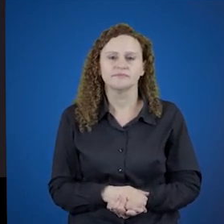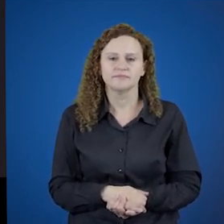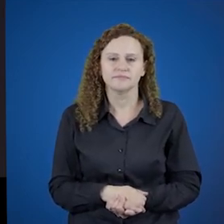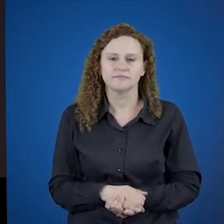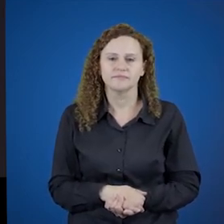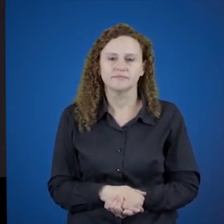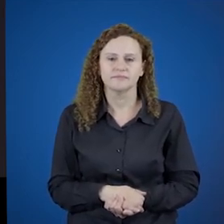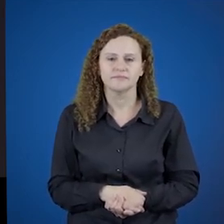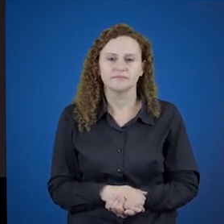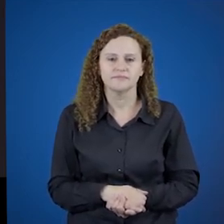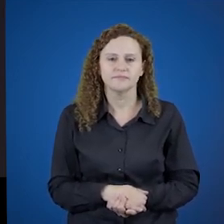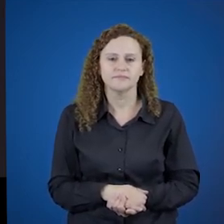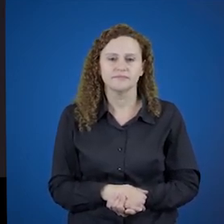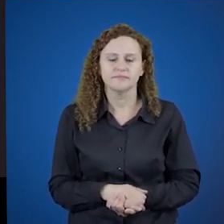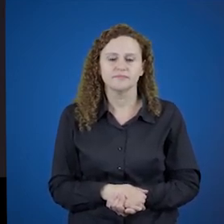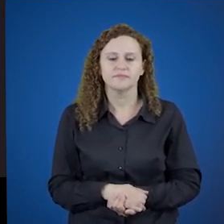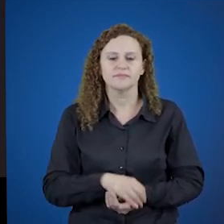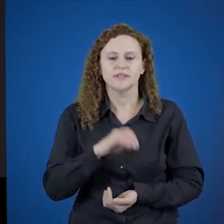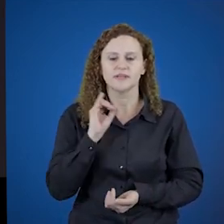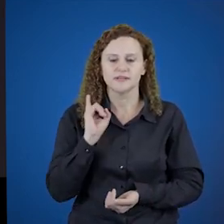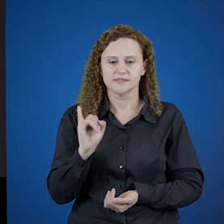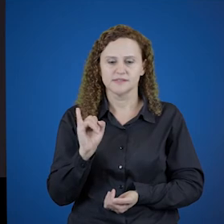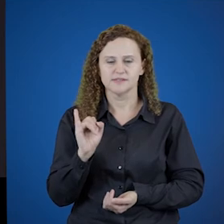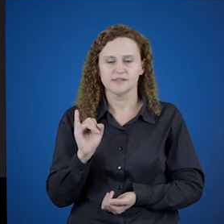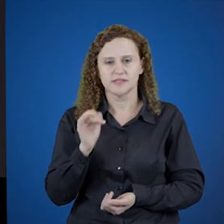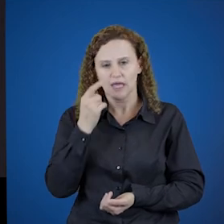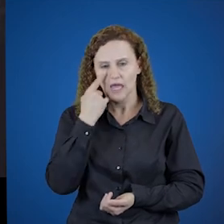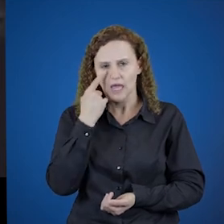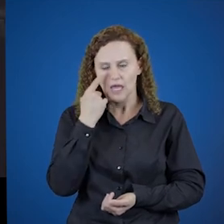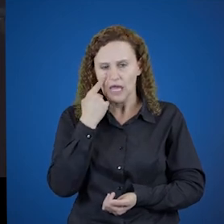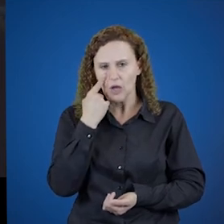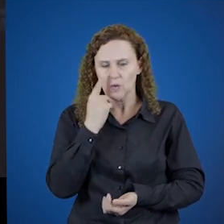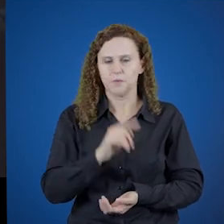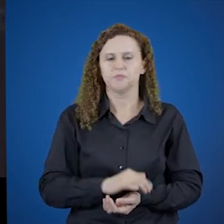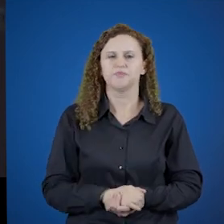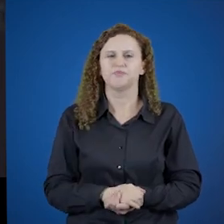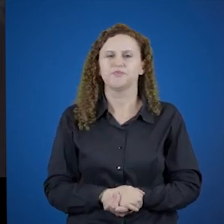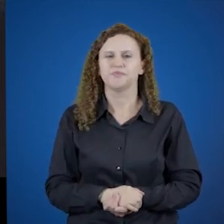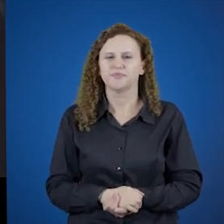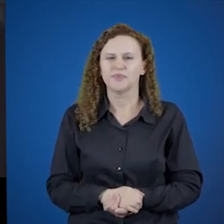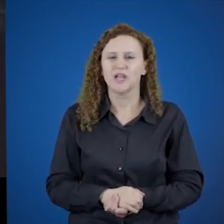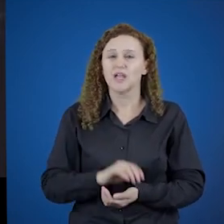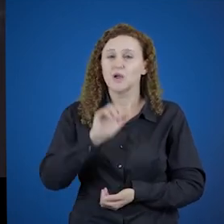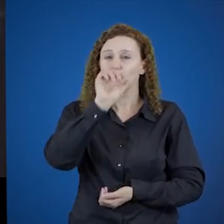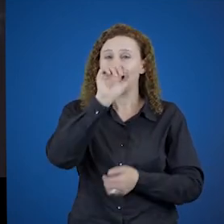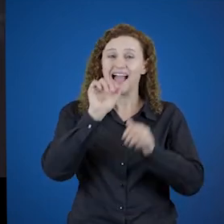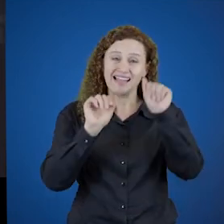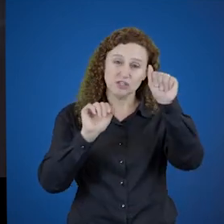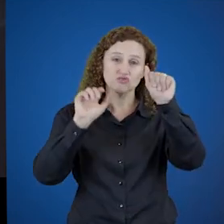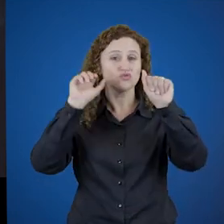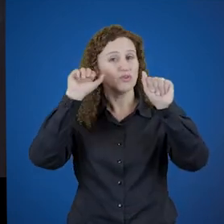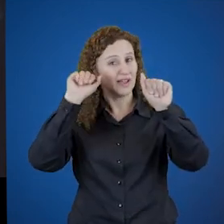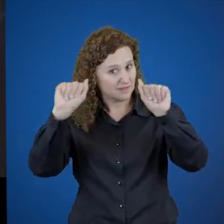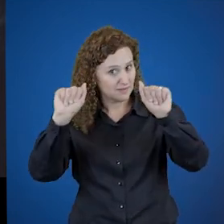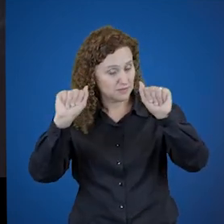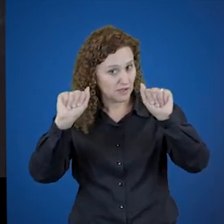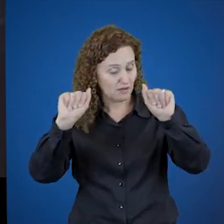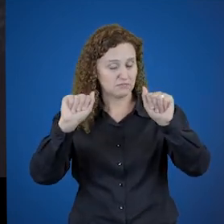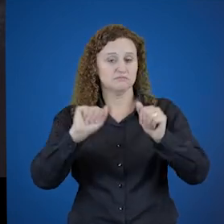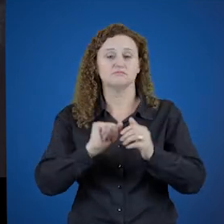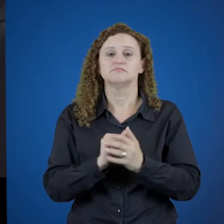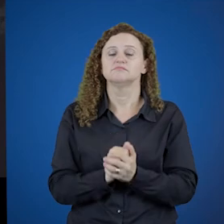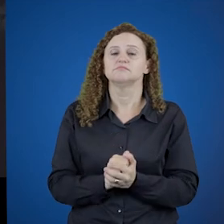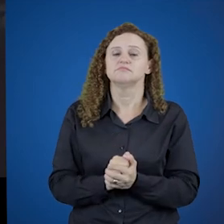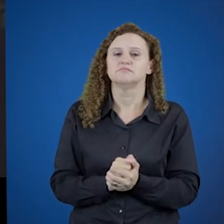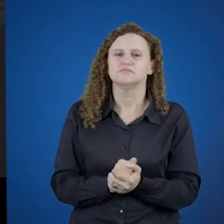E aí e Se eu pedisse para localizar aqui o adjunto adverbial de companhia é o